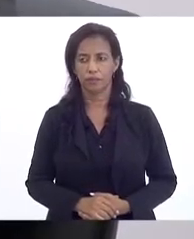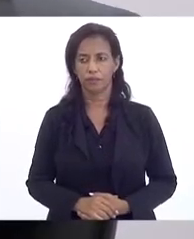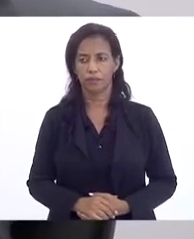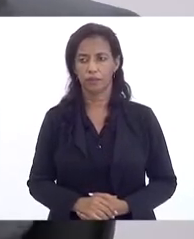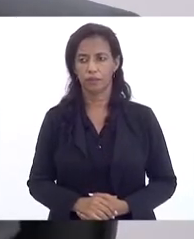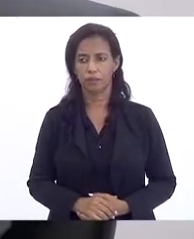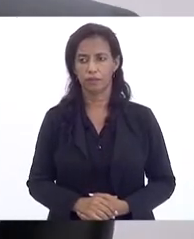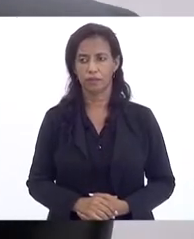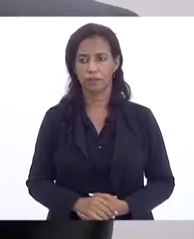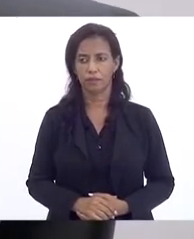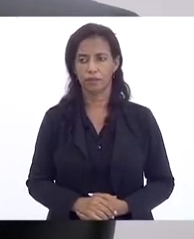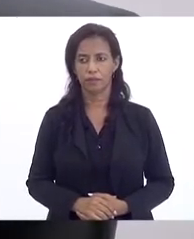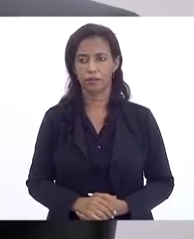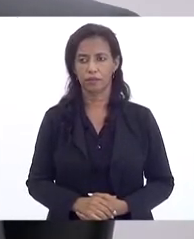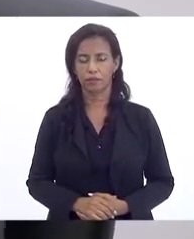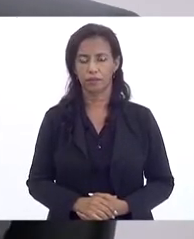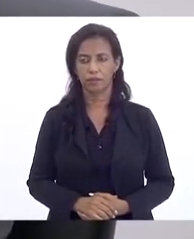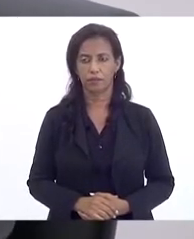Caramba.